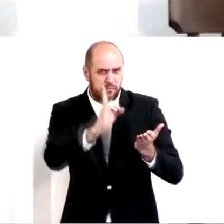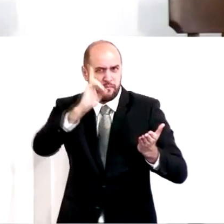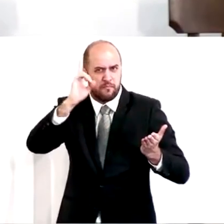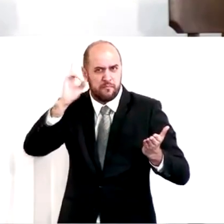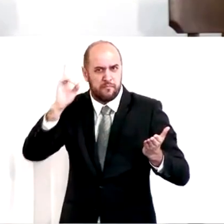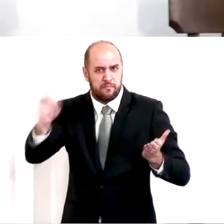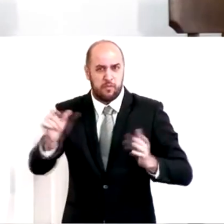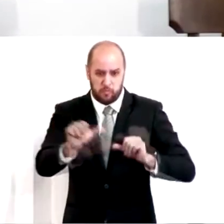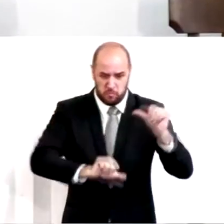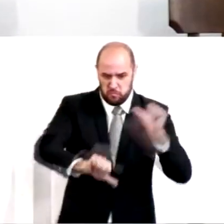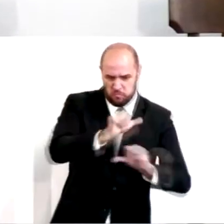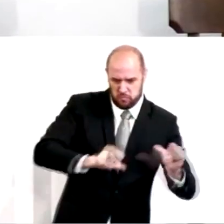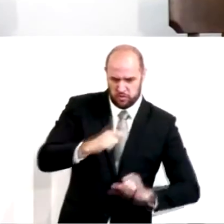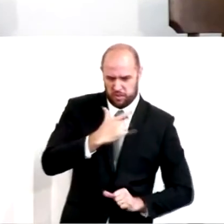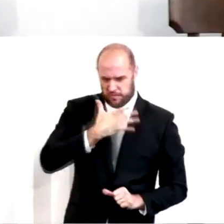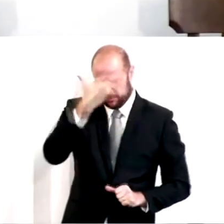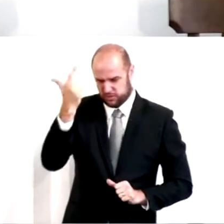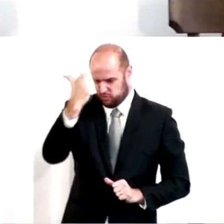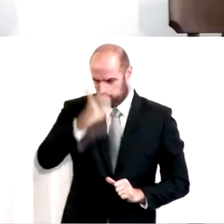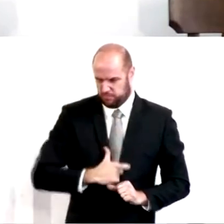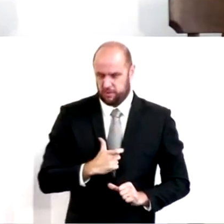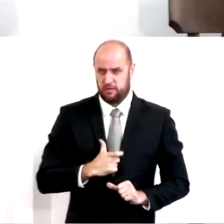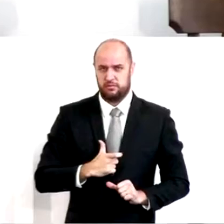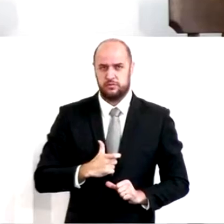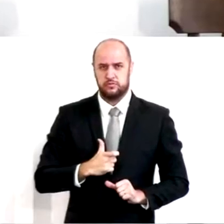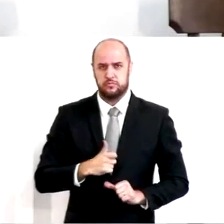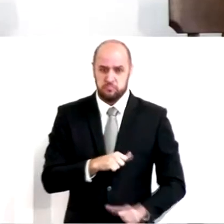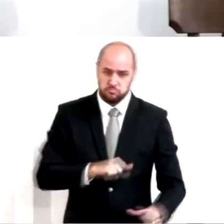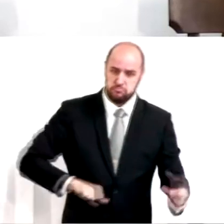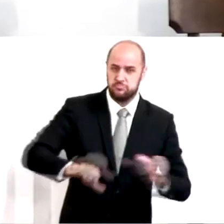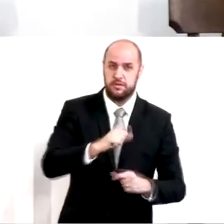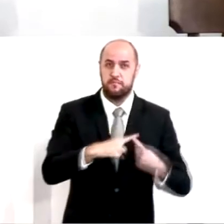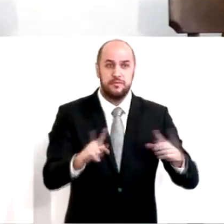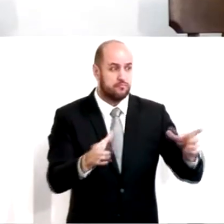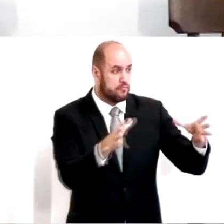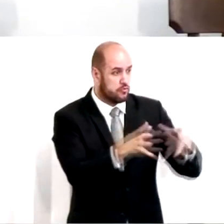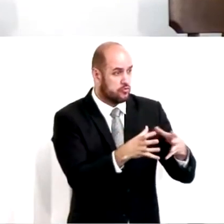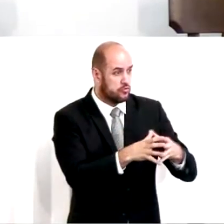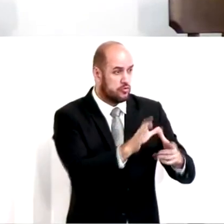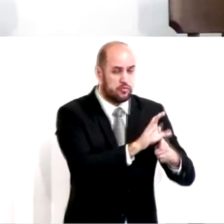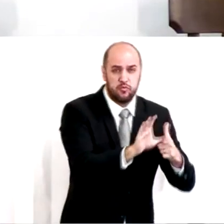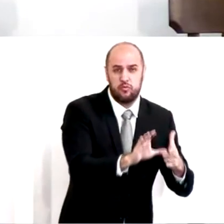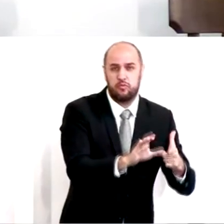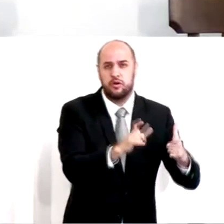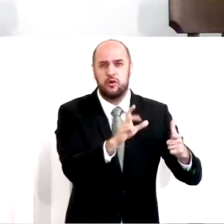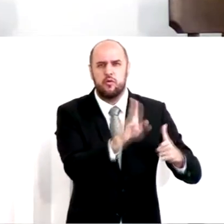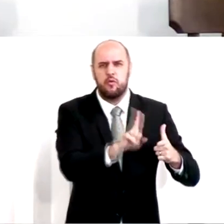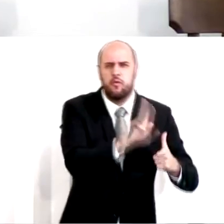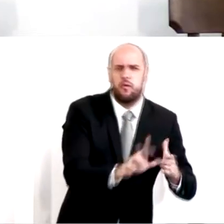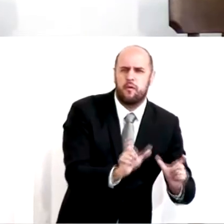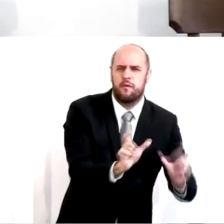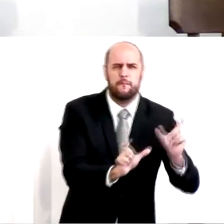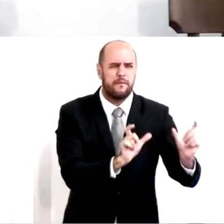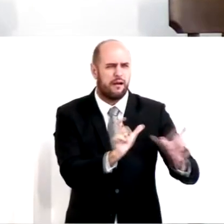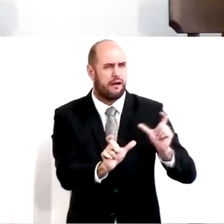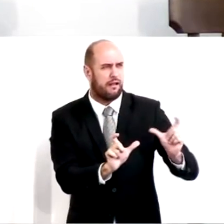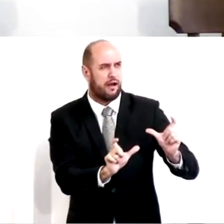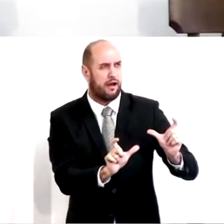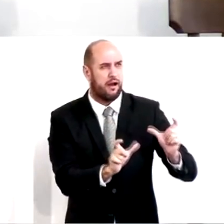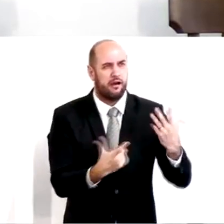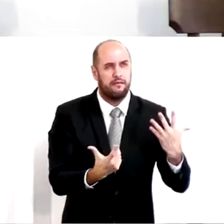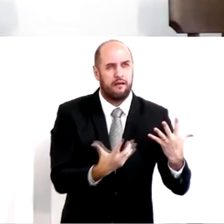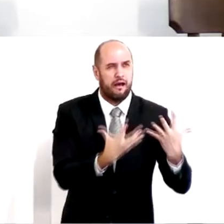de idolatria. A palavra de Deus. Mas se os coríntios quisessem usar essa palavra como alguma coisa, como um